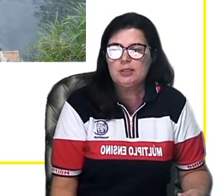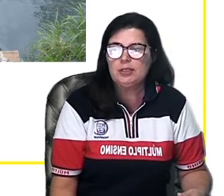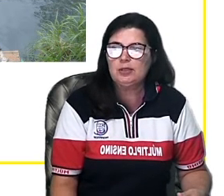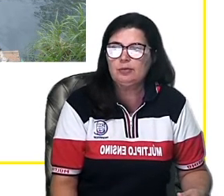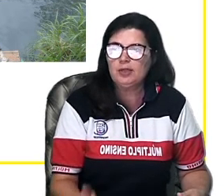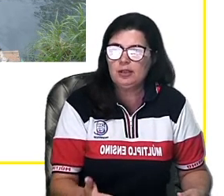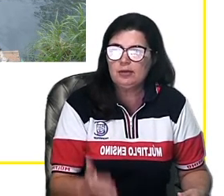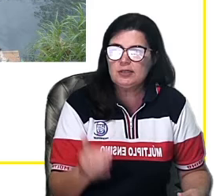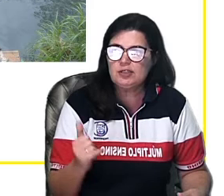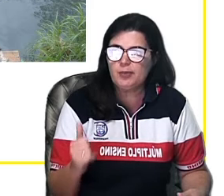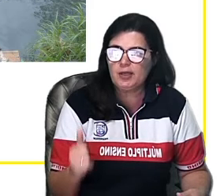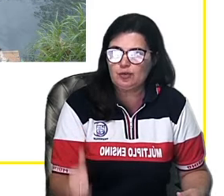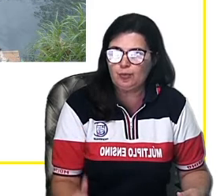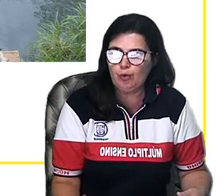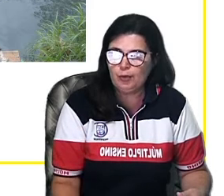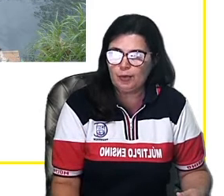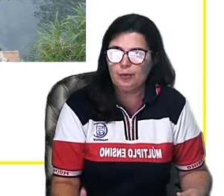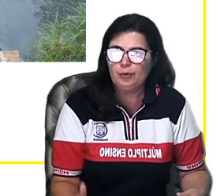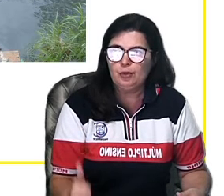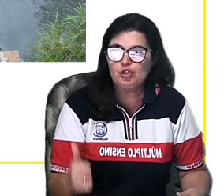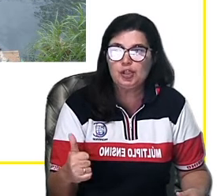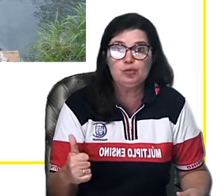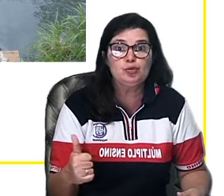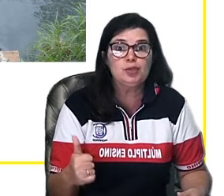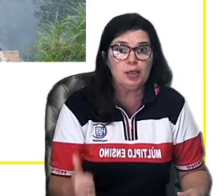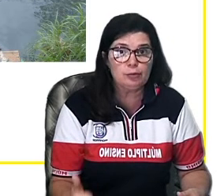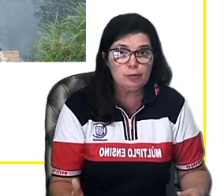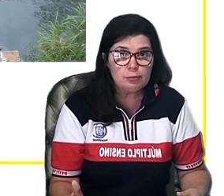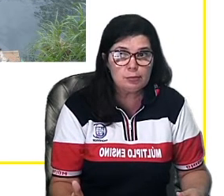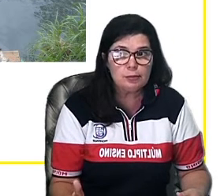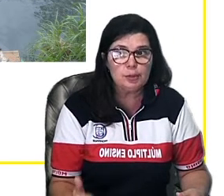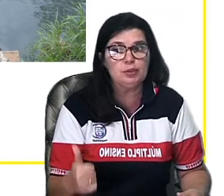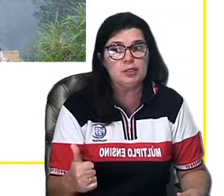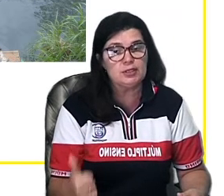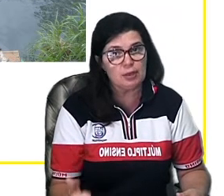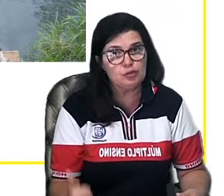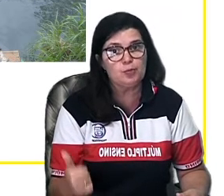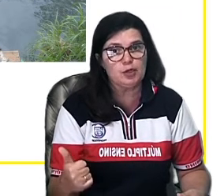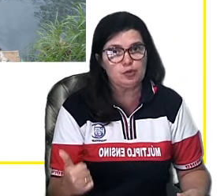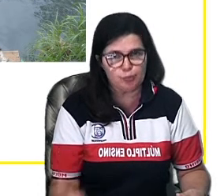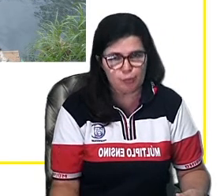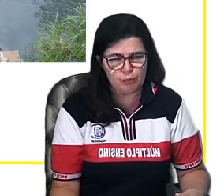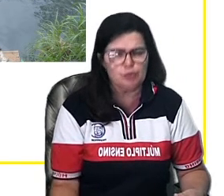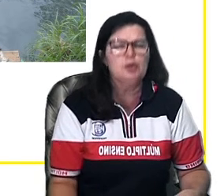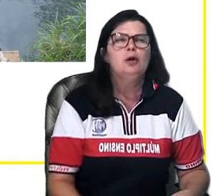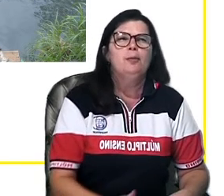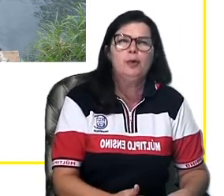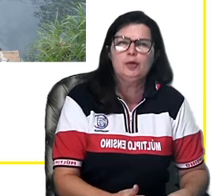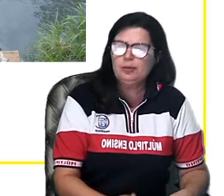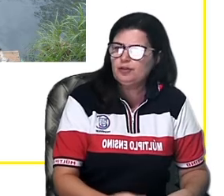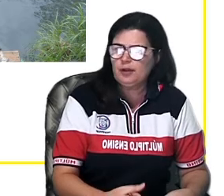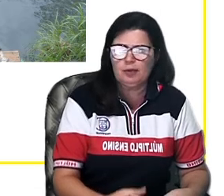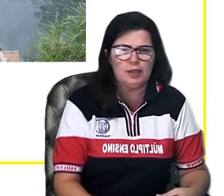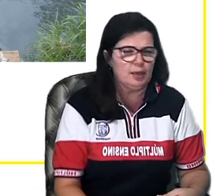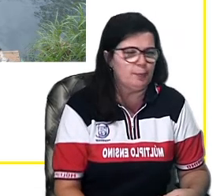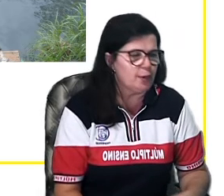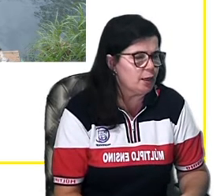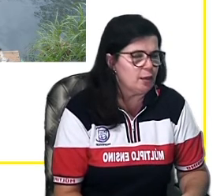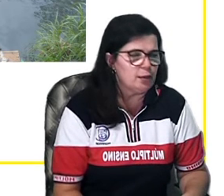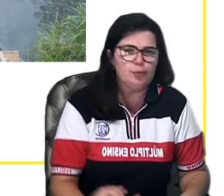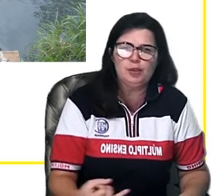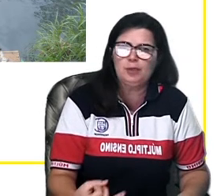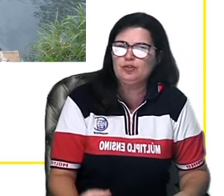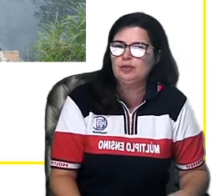espaço. Então, dentro desse espaço público, nós temos o direito de utilizar os espaços públicos. Podemos